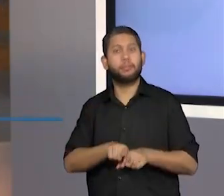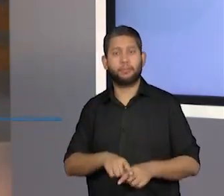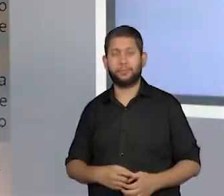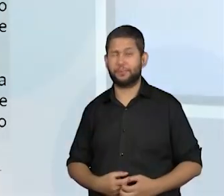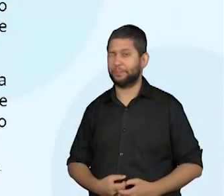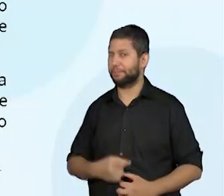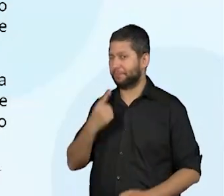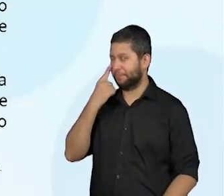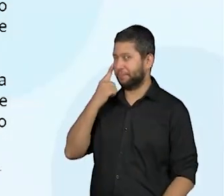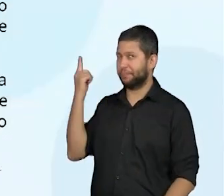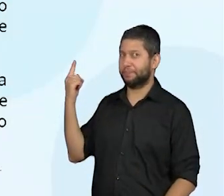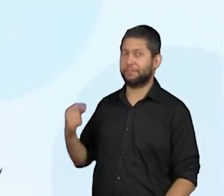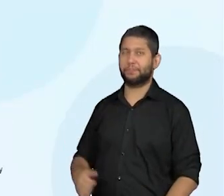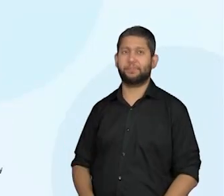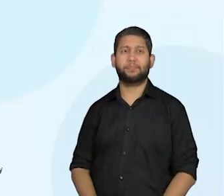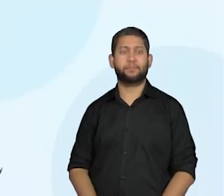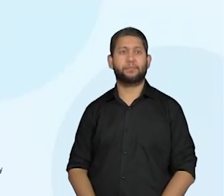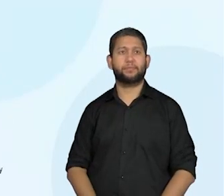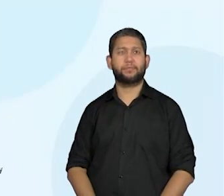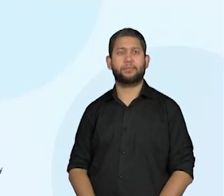tela.